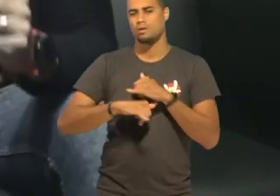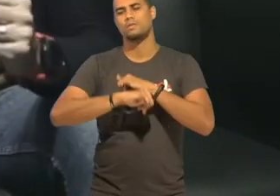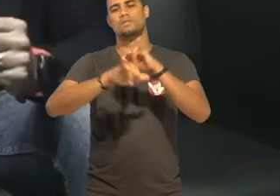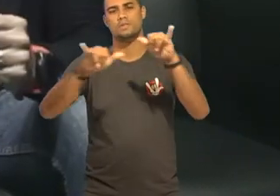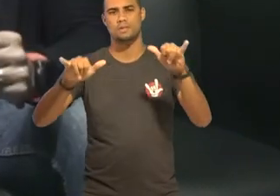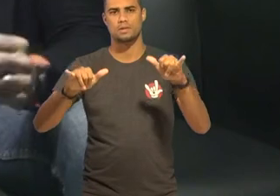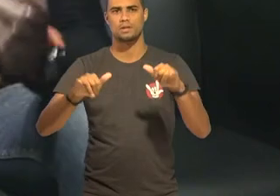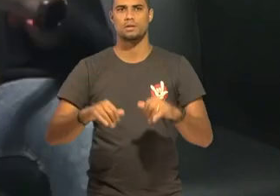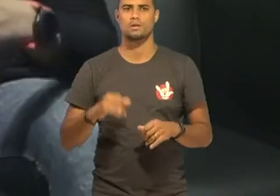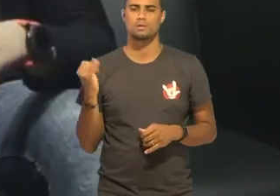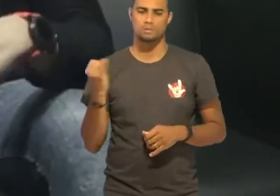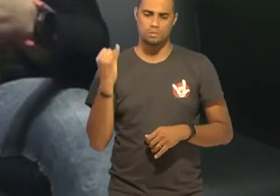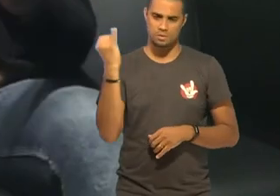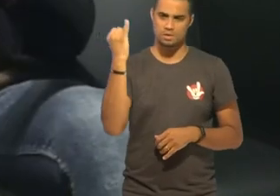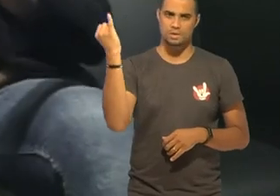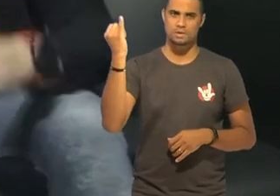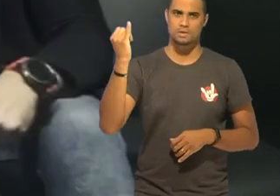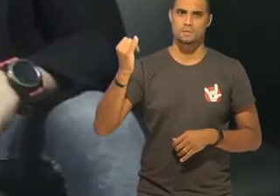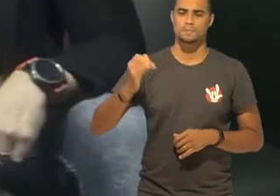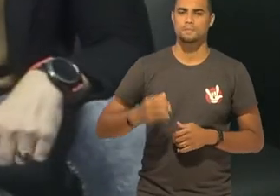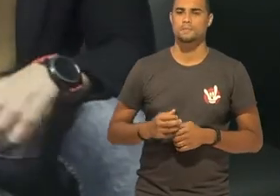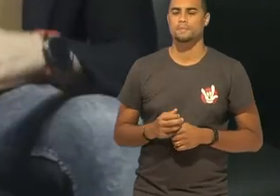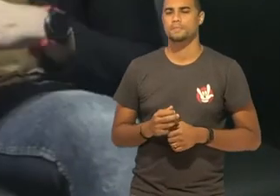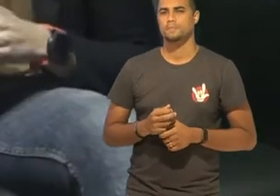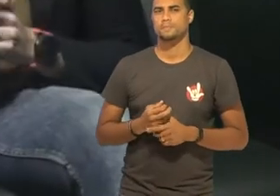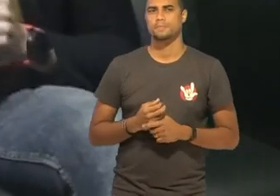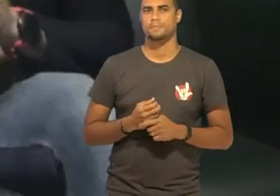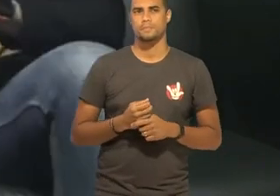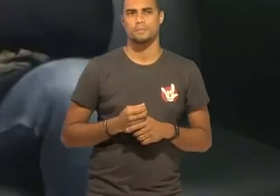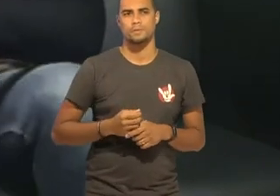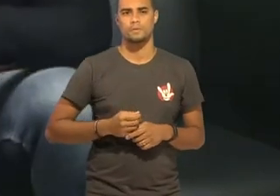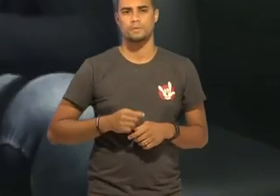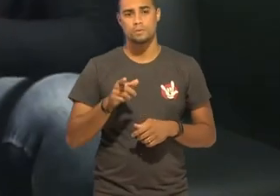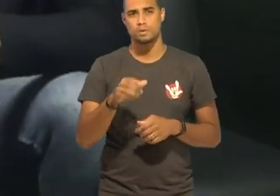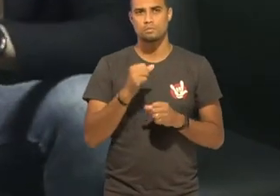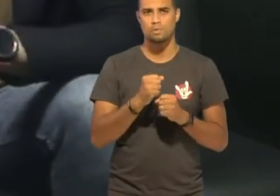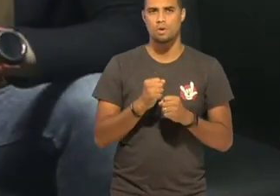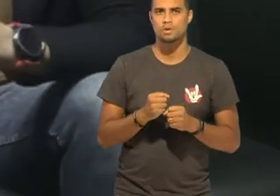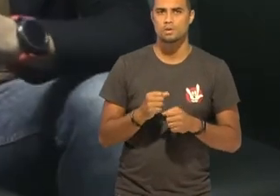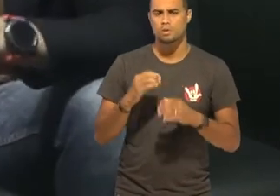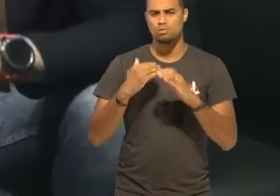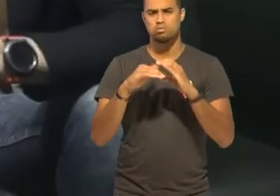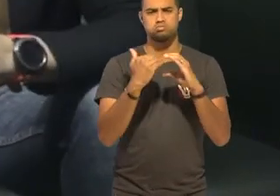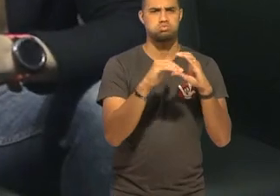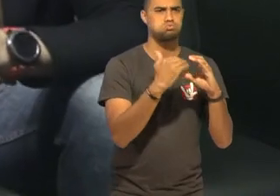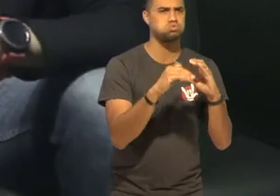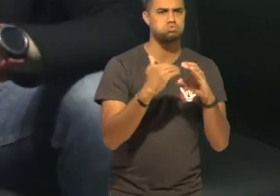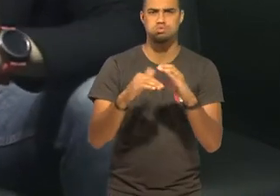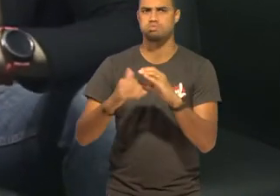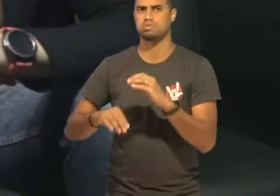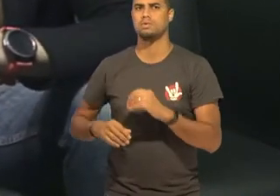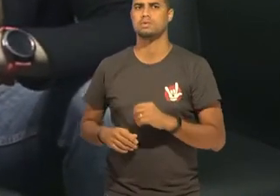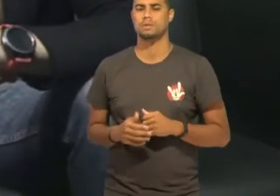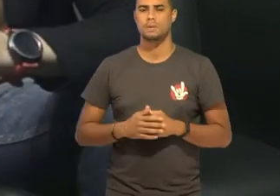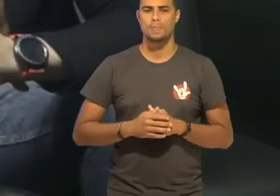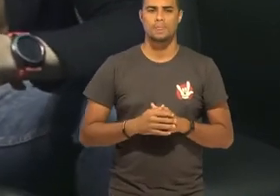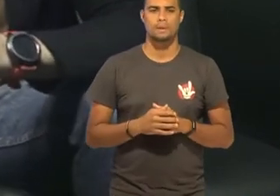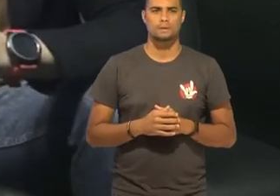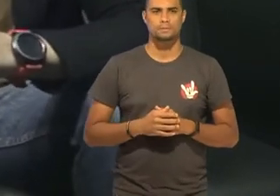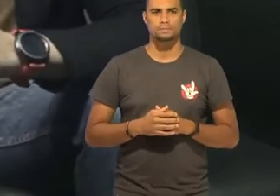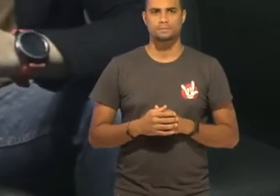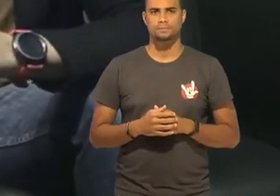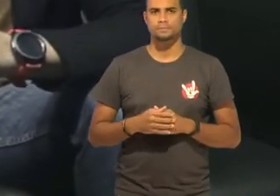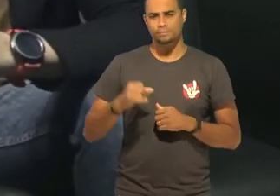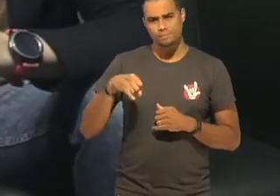preste atenção e nos envie aquilo que a Van vai pedir. Bom, gente, se estivermos ainda nesse formato de encontro,